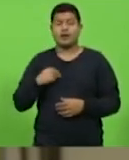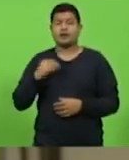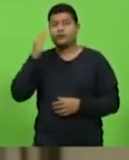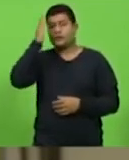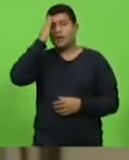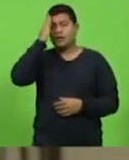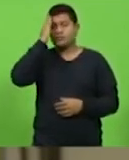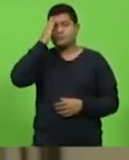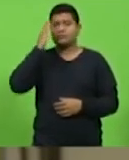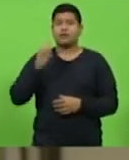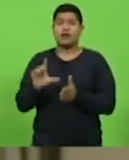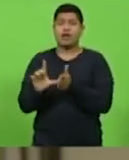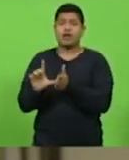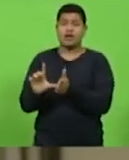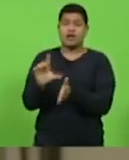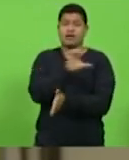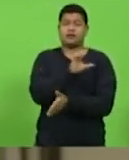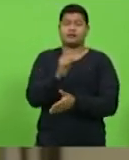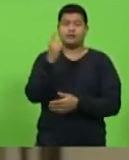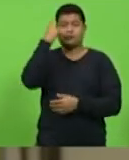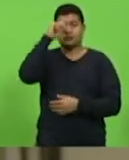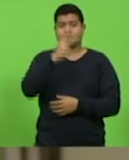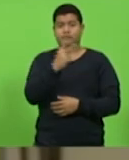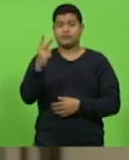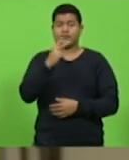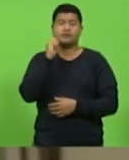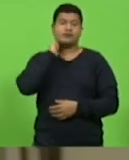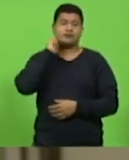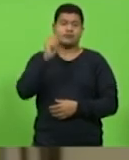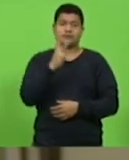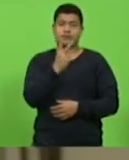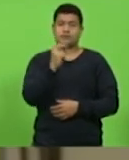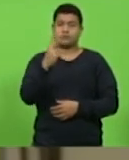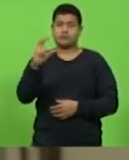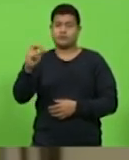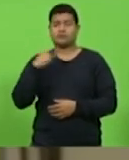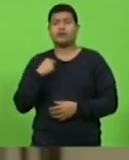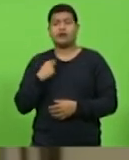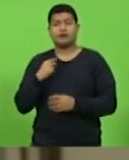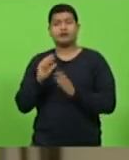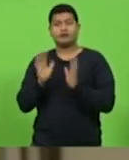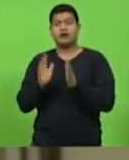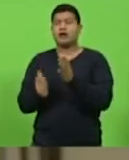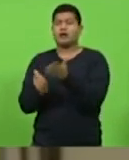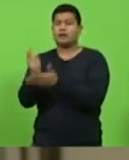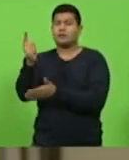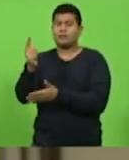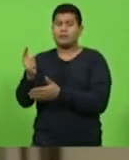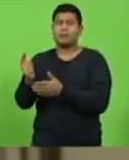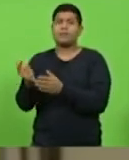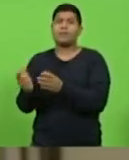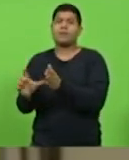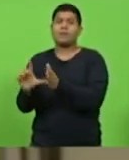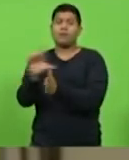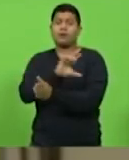conhecimento, antes de 22 de abril de 2020, da efetiva existência de pagamento antecipado